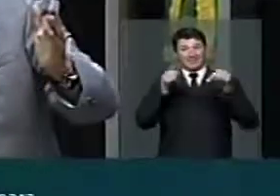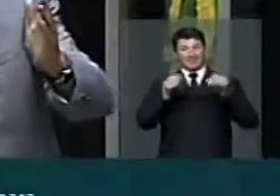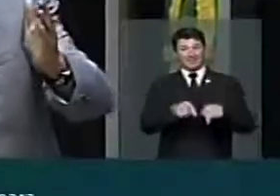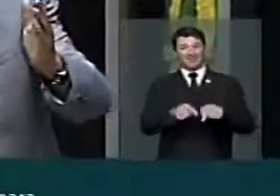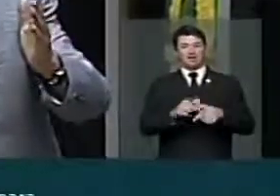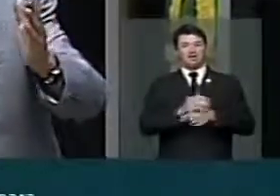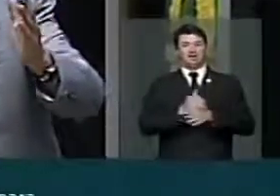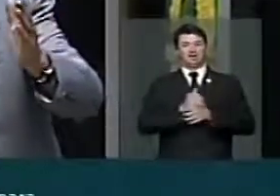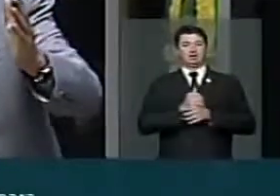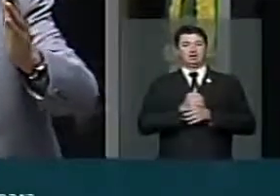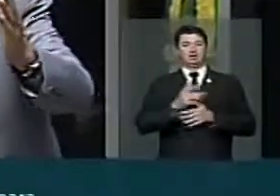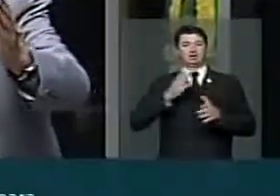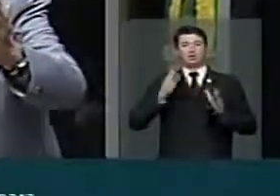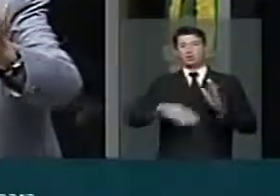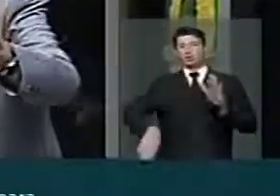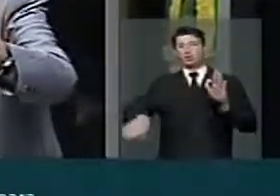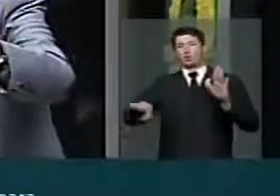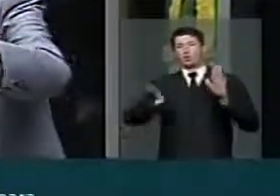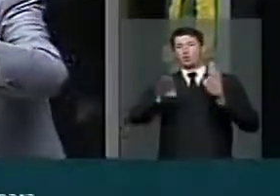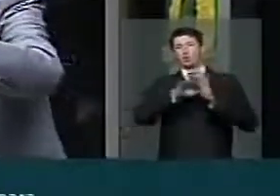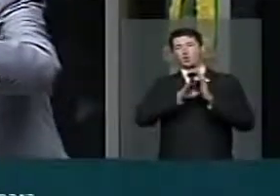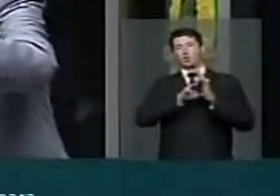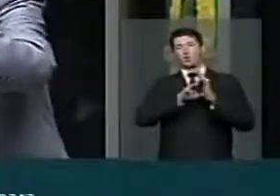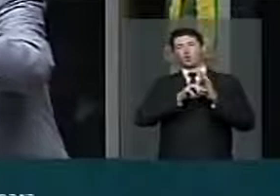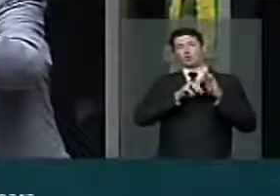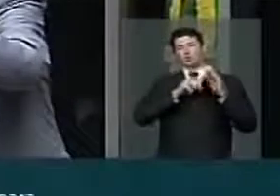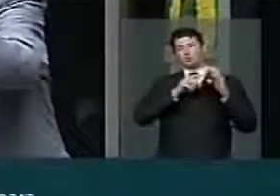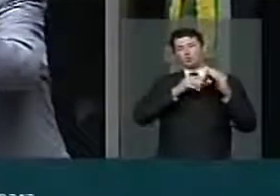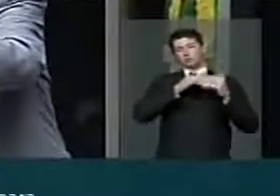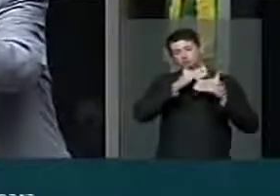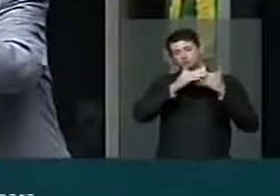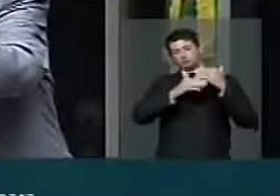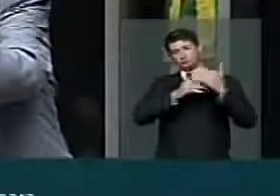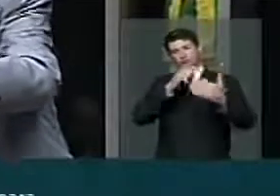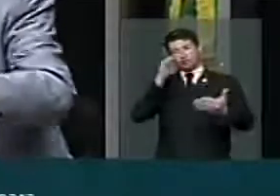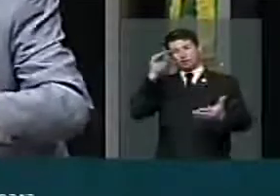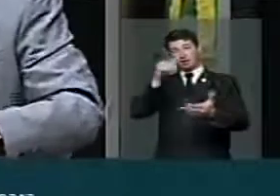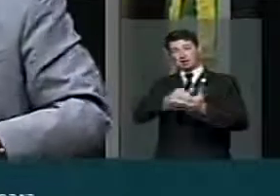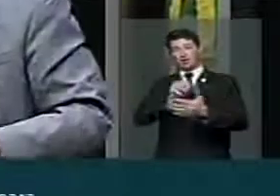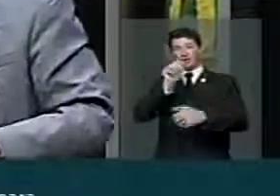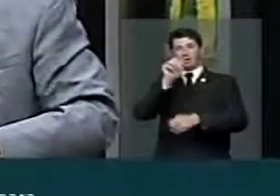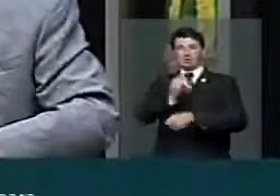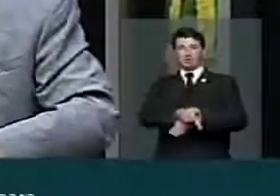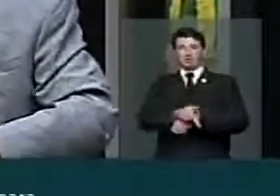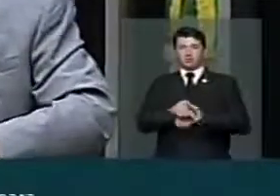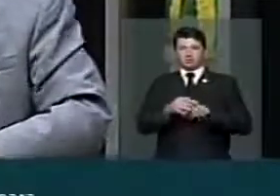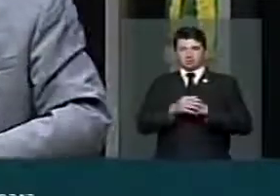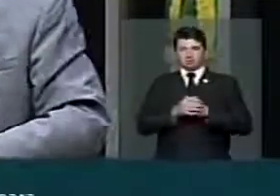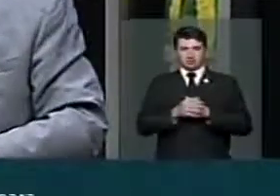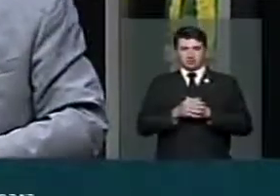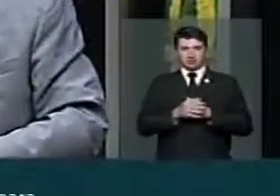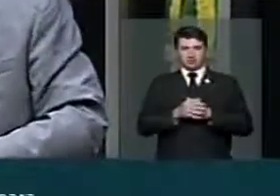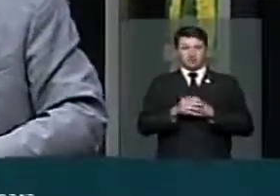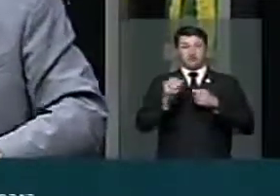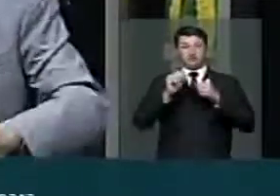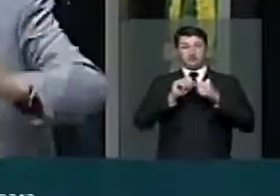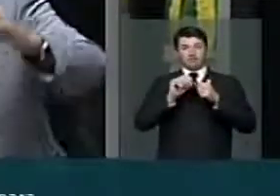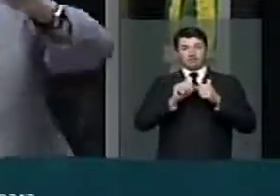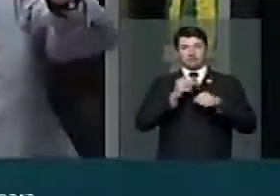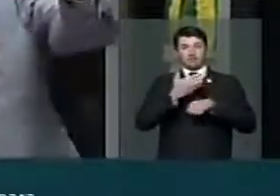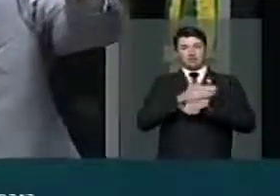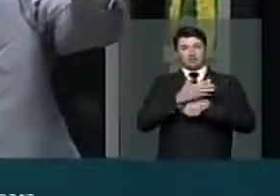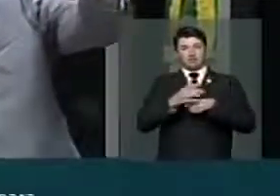ter toda uma trajetória até a sua aposentadoria, fazendo a medicina